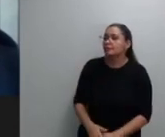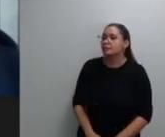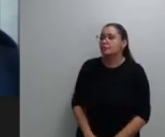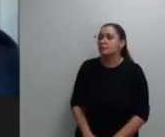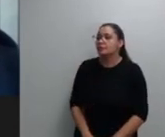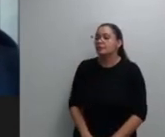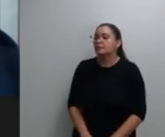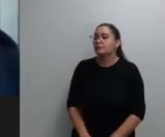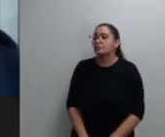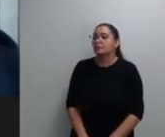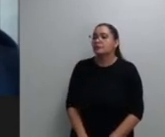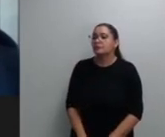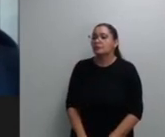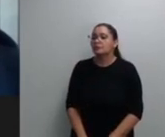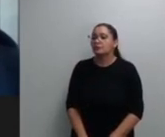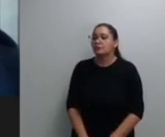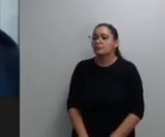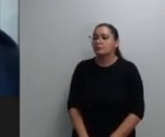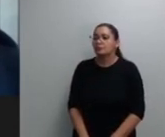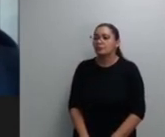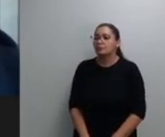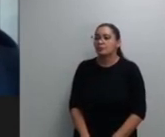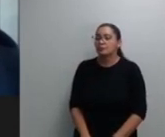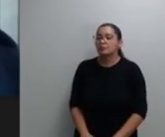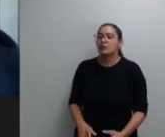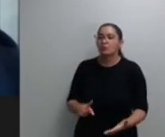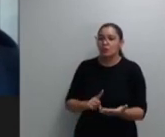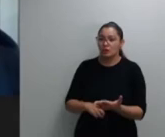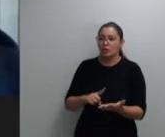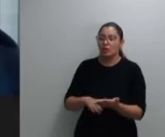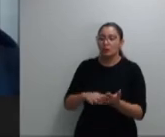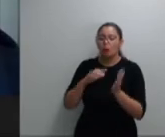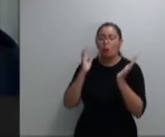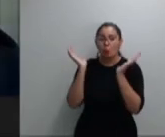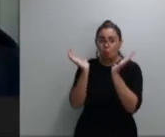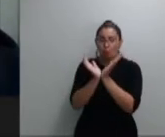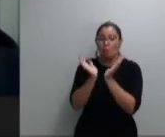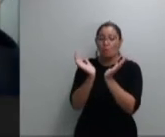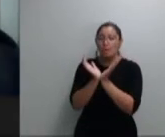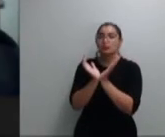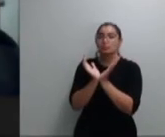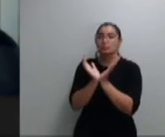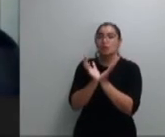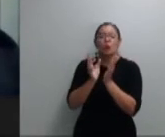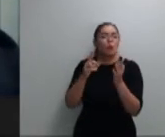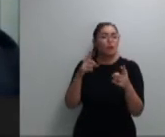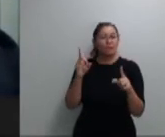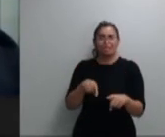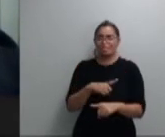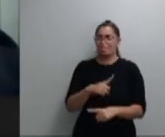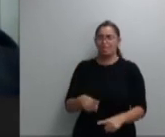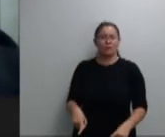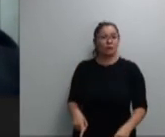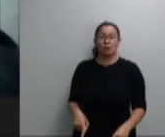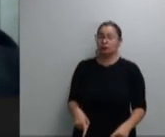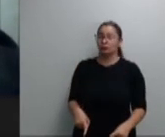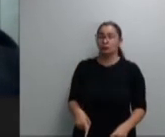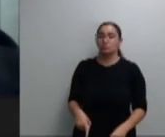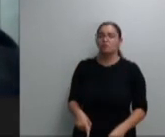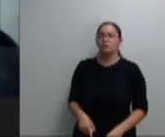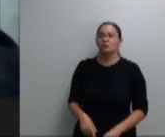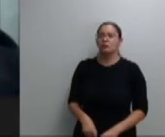de acordo então eu já proclamo a turma por unanimidade negou provimento ao agravo interno